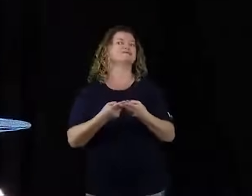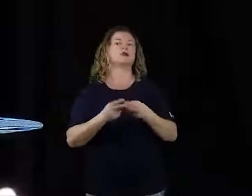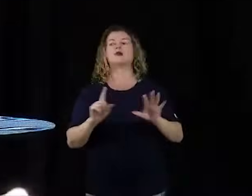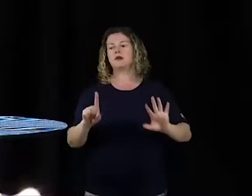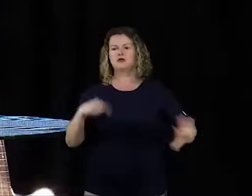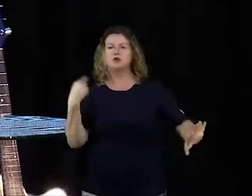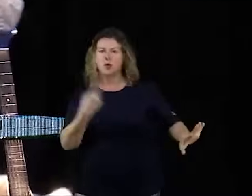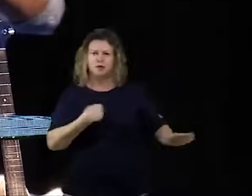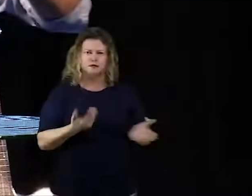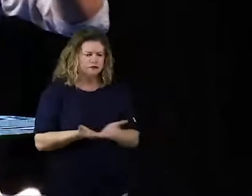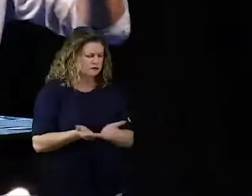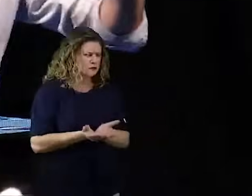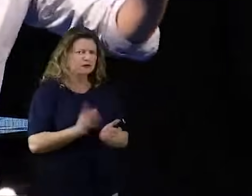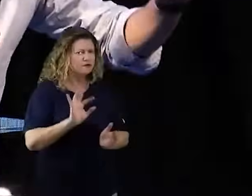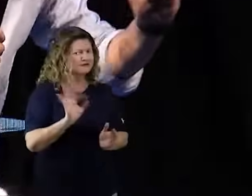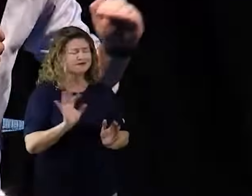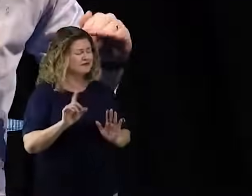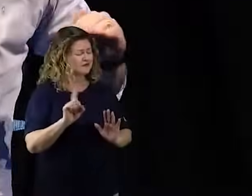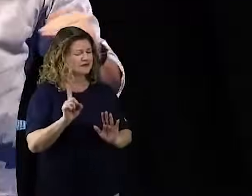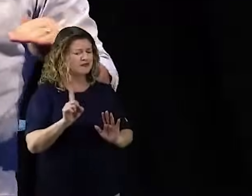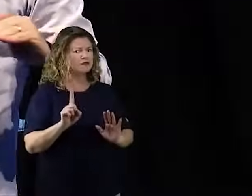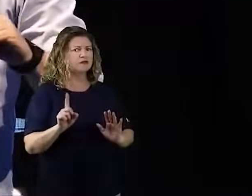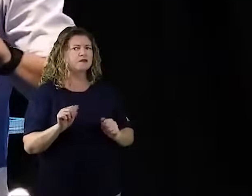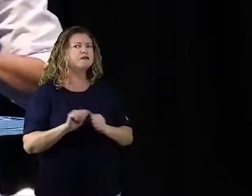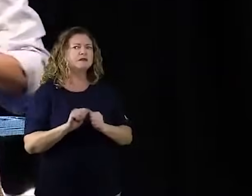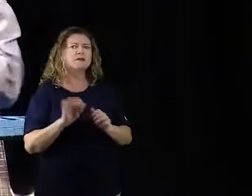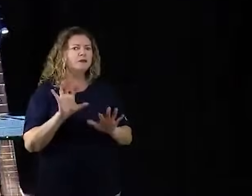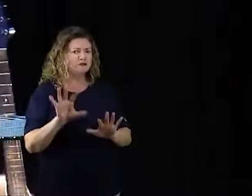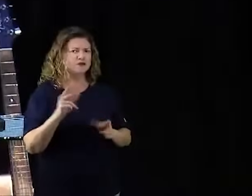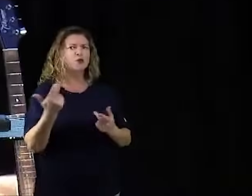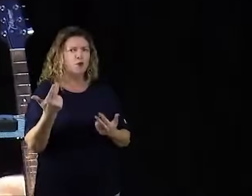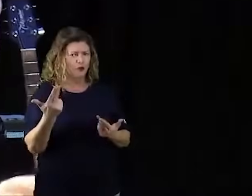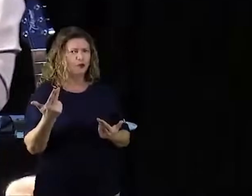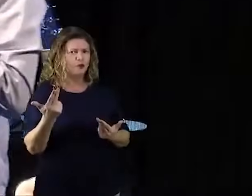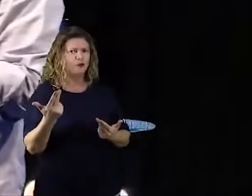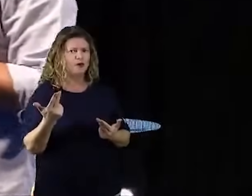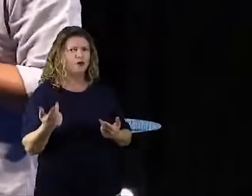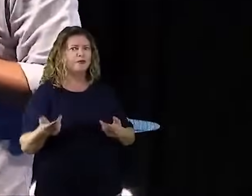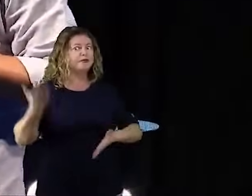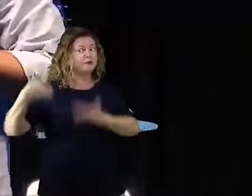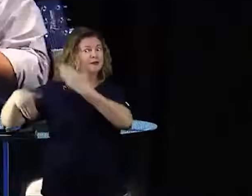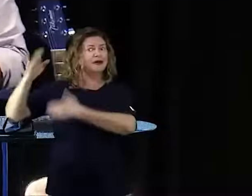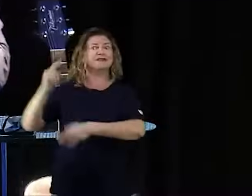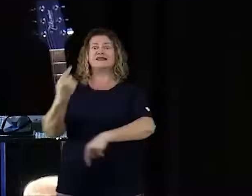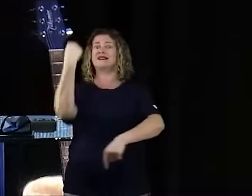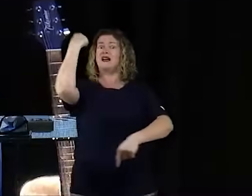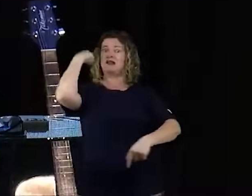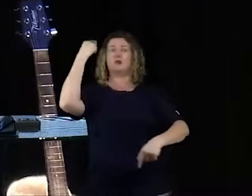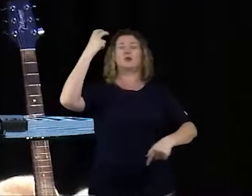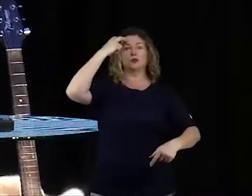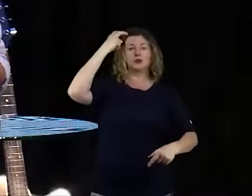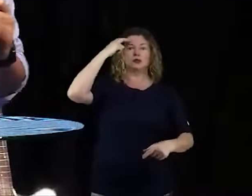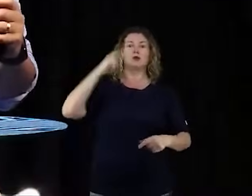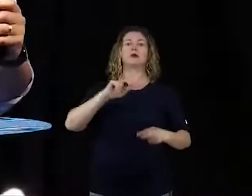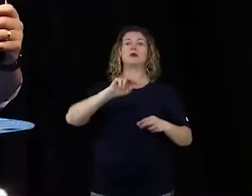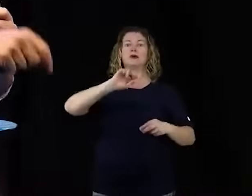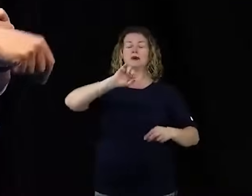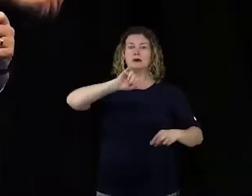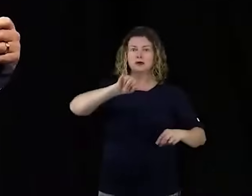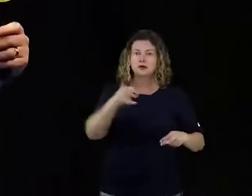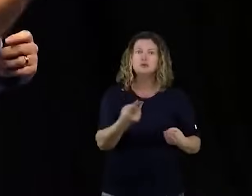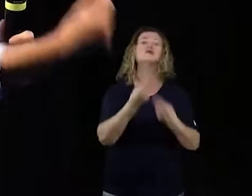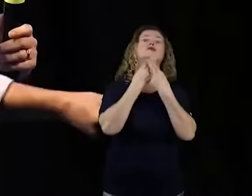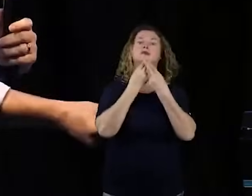isso não queiram judaizar a Igreja de Cristo aquilo era um símbolo de quê de